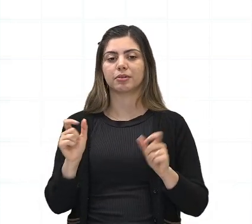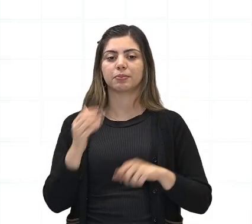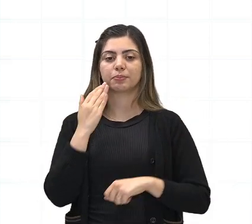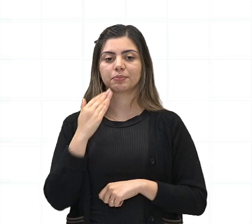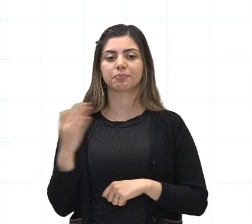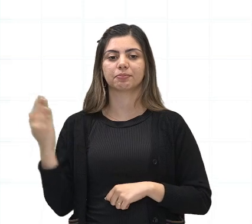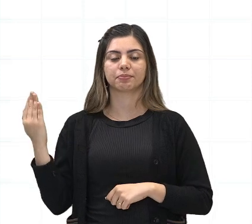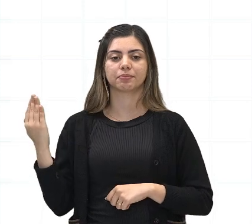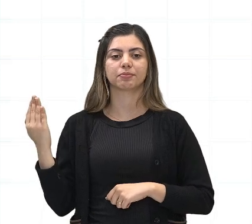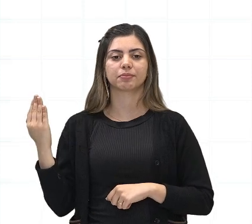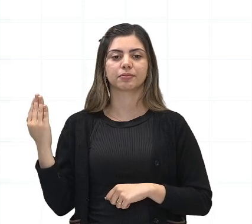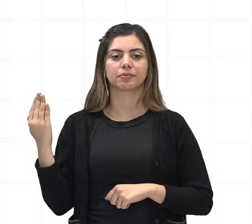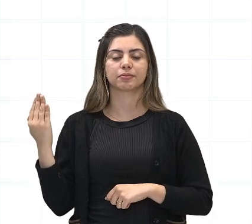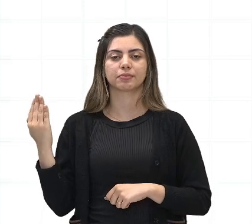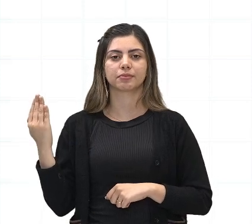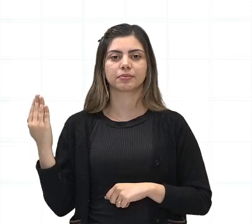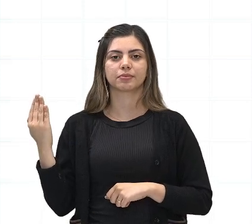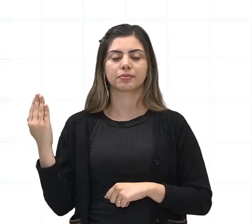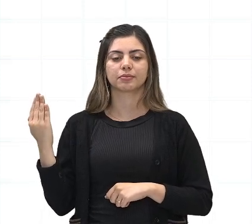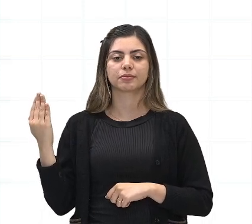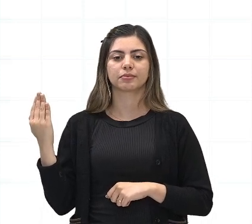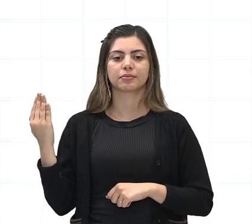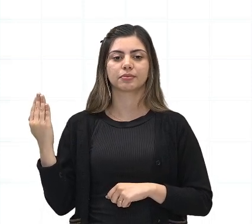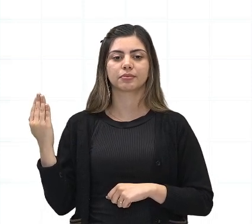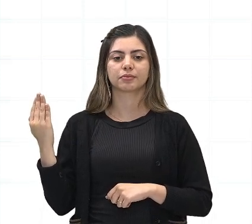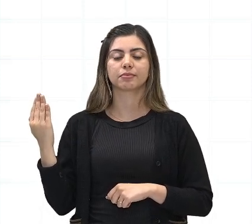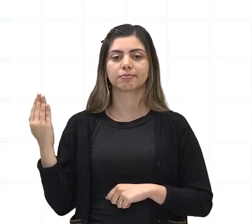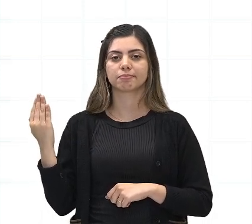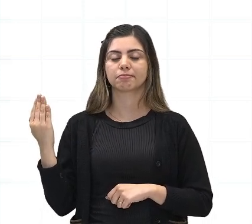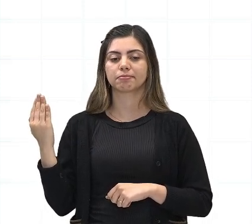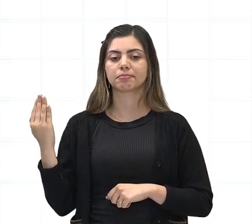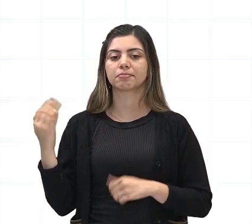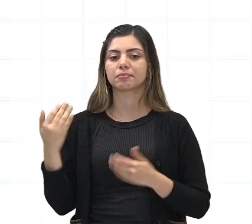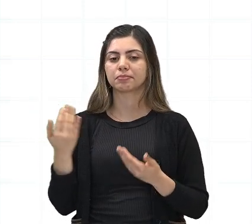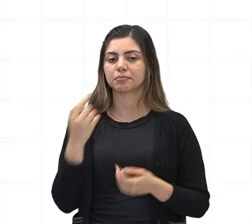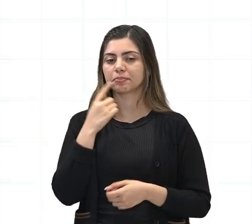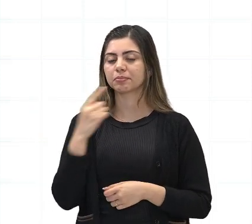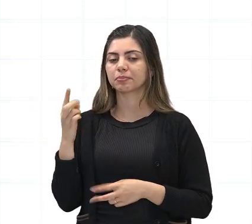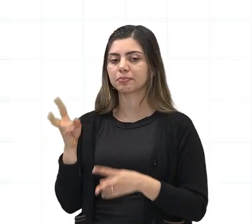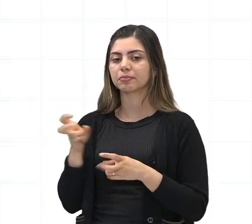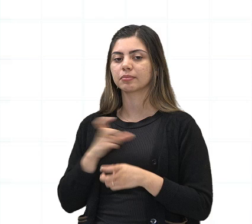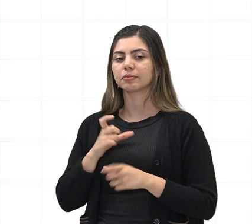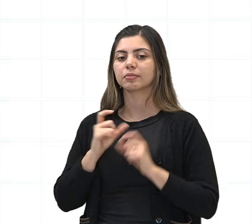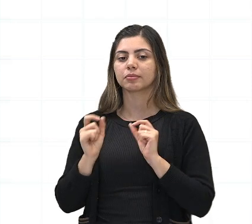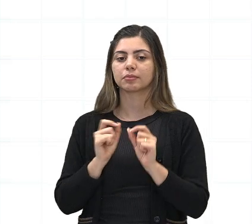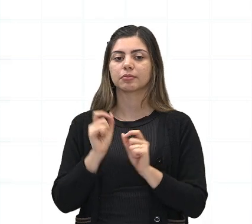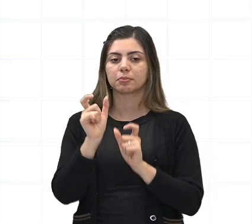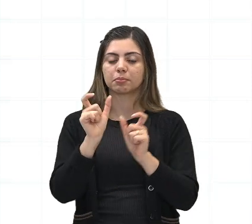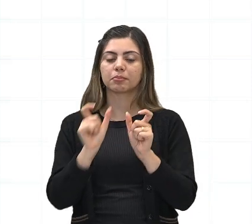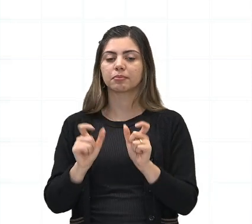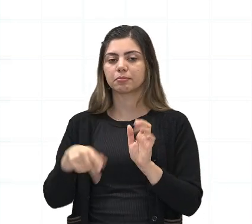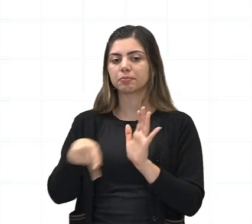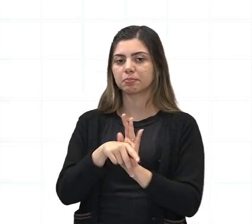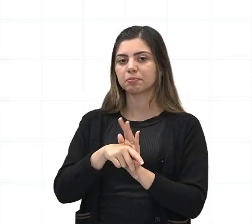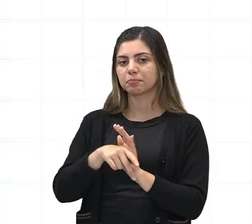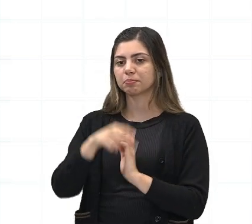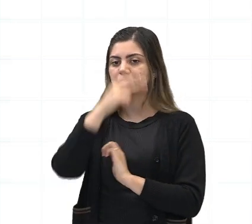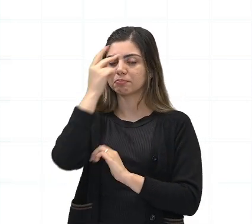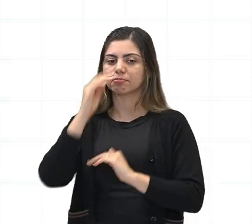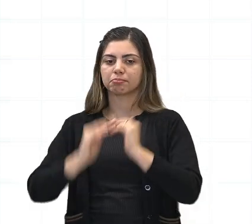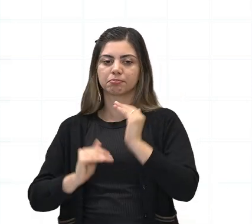como Damon Hill, tenaz como Fittipaldi. Já são os nomes próprios de alguns pilotos, a gente vai ver daqui a